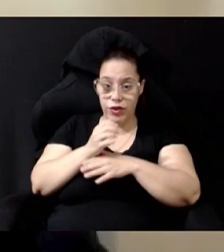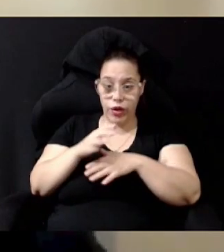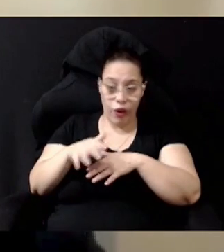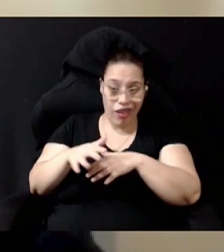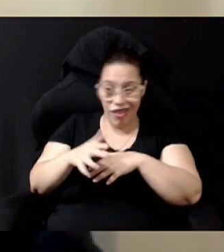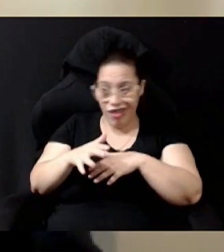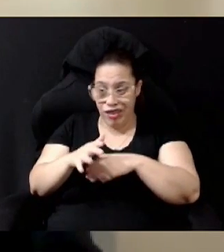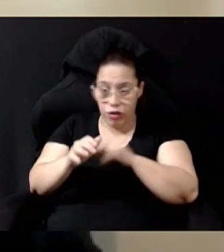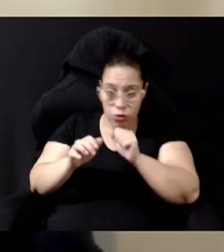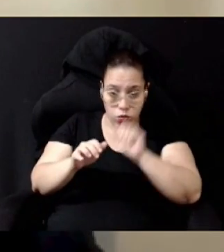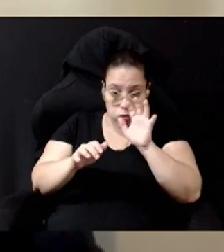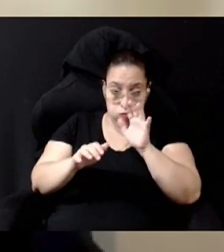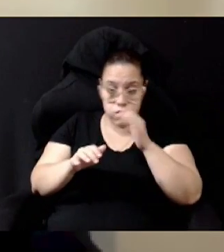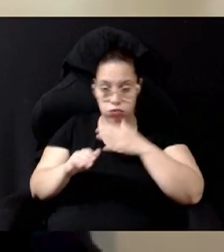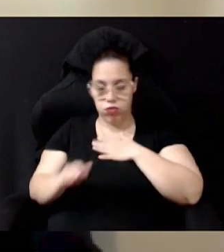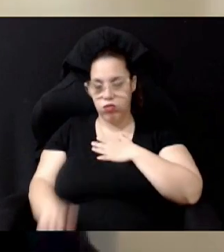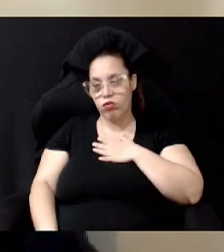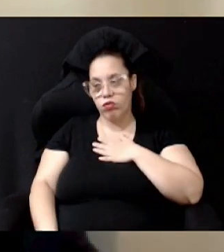que